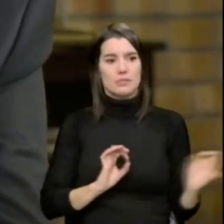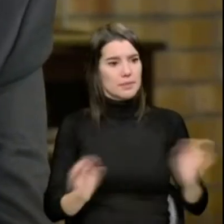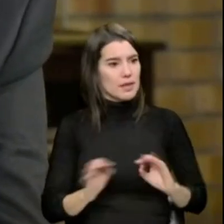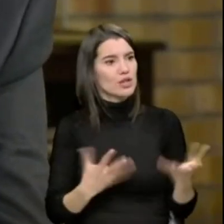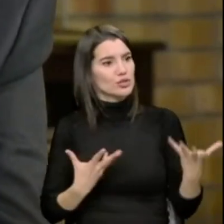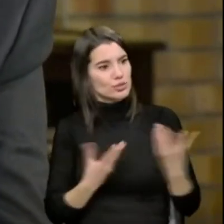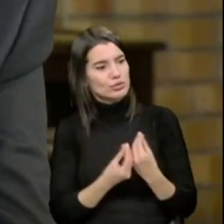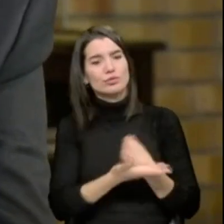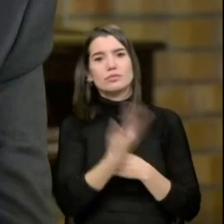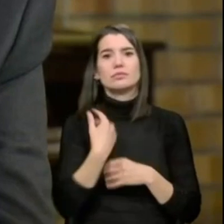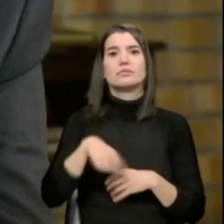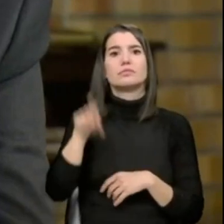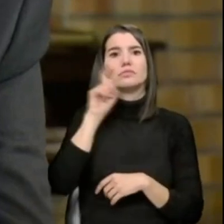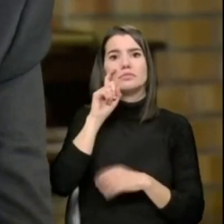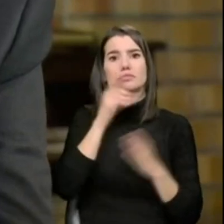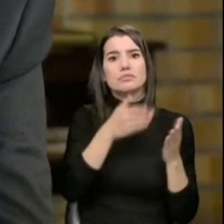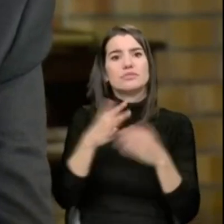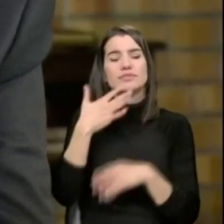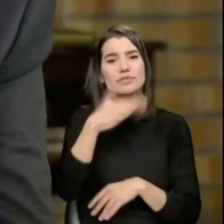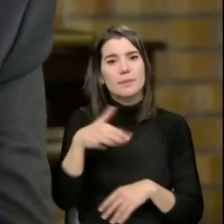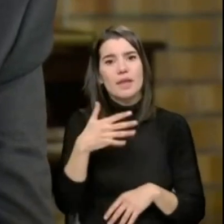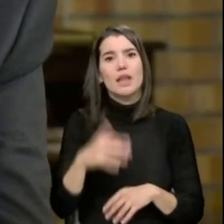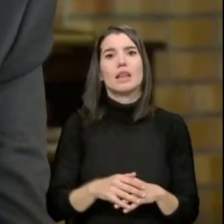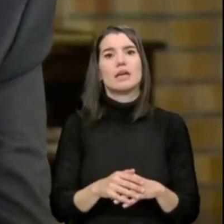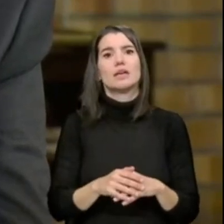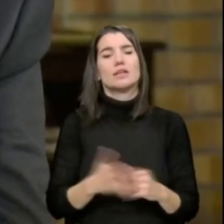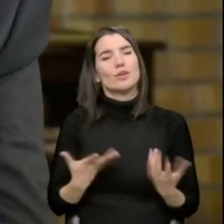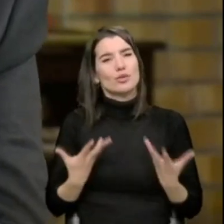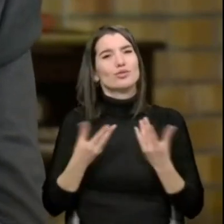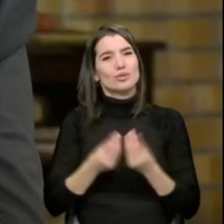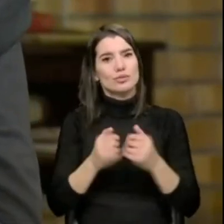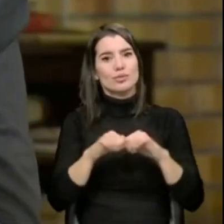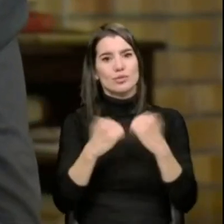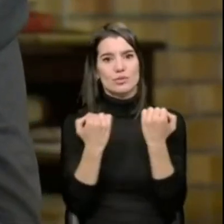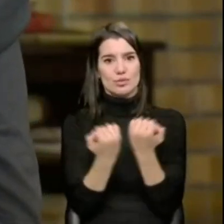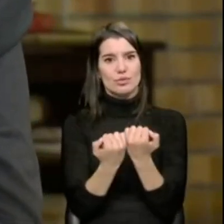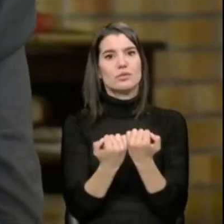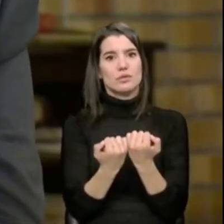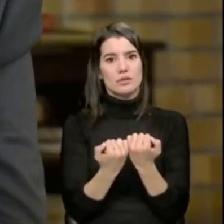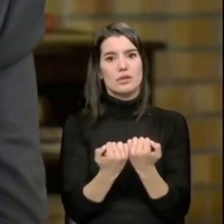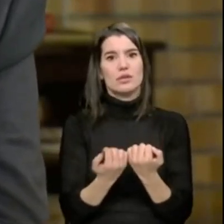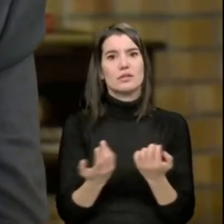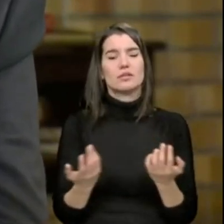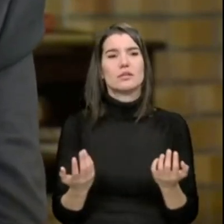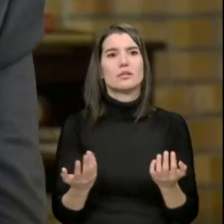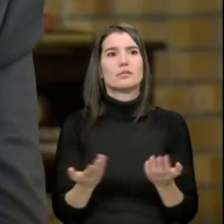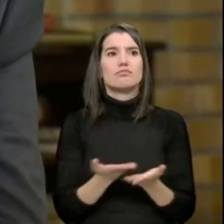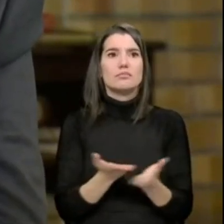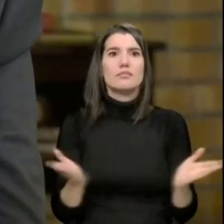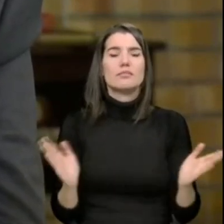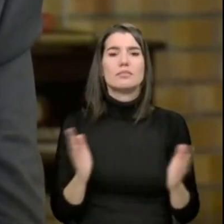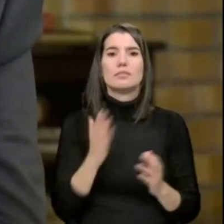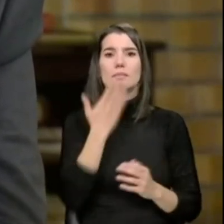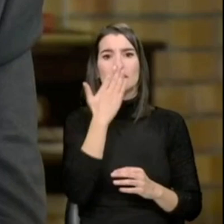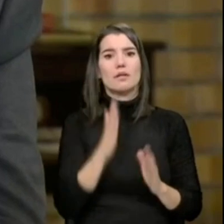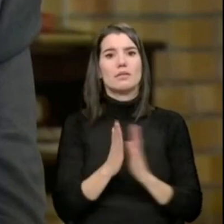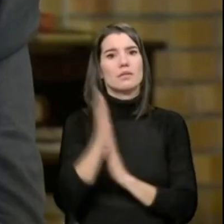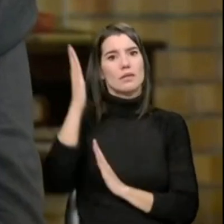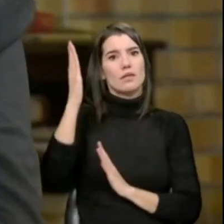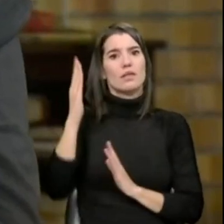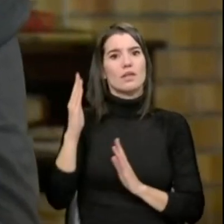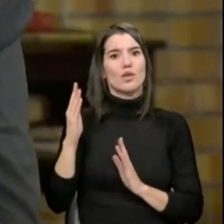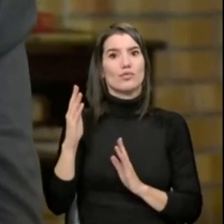defender a família, juntos também nesta sociedade muito secularizada, em que parece que Deus é assim uma